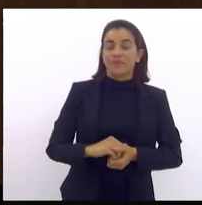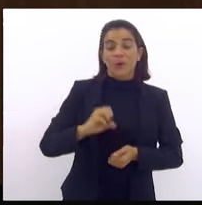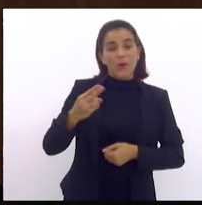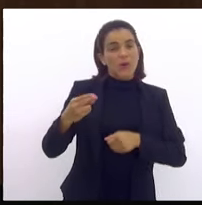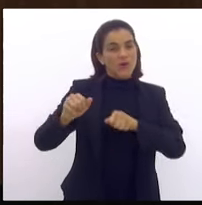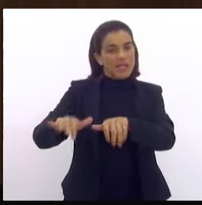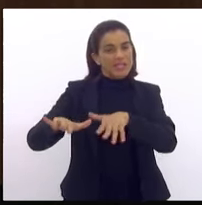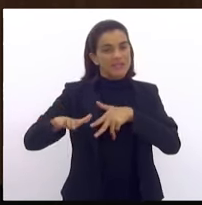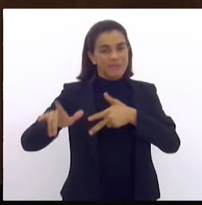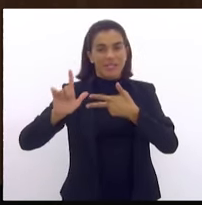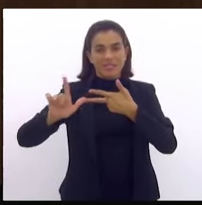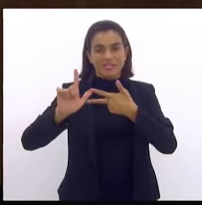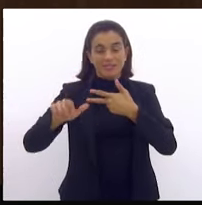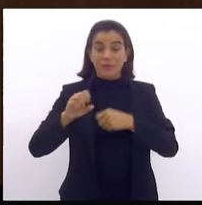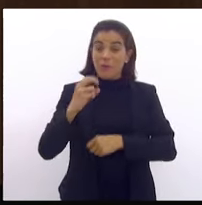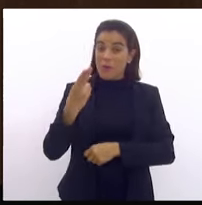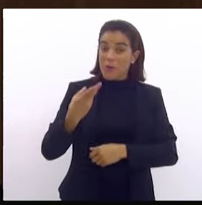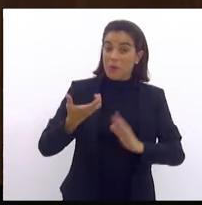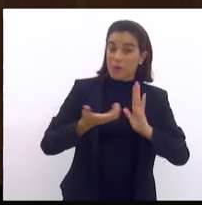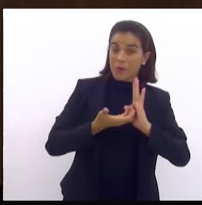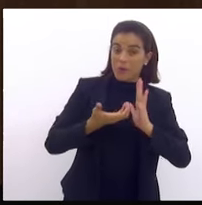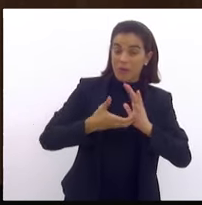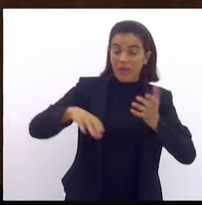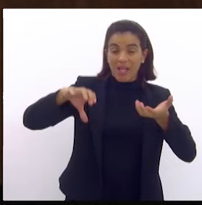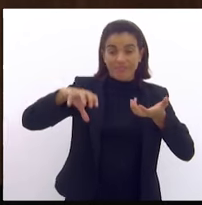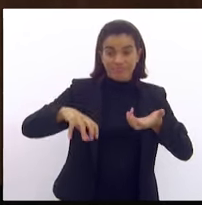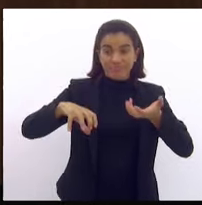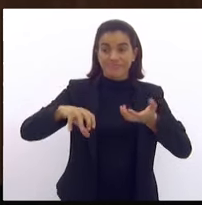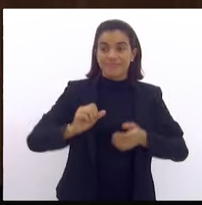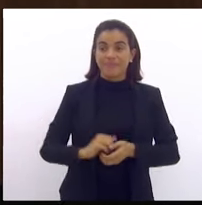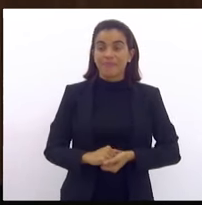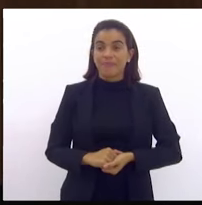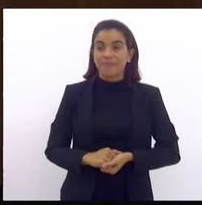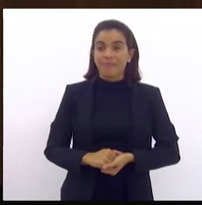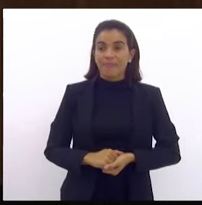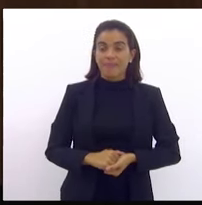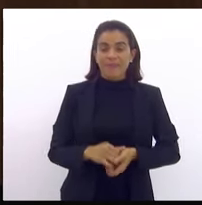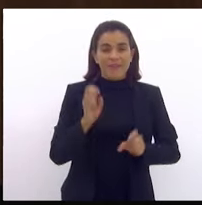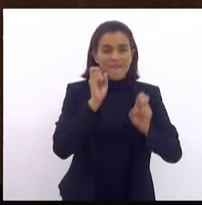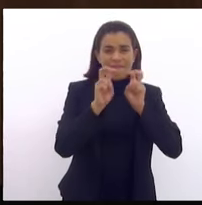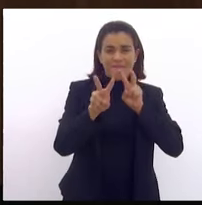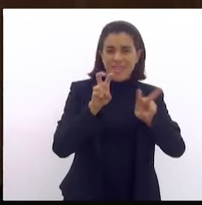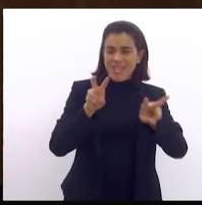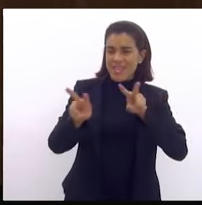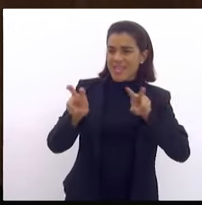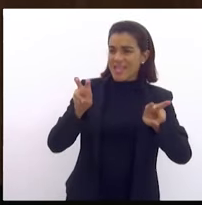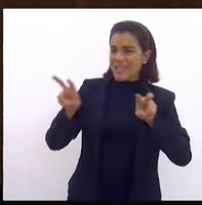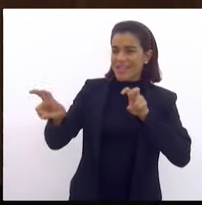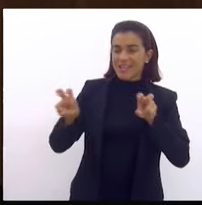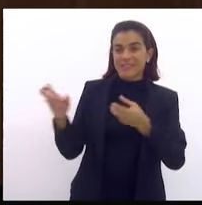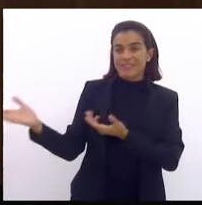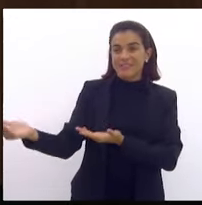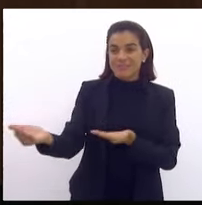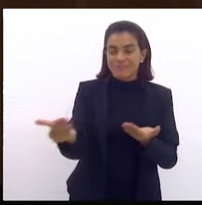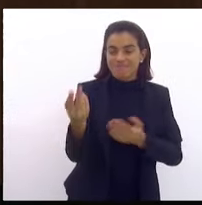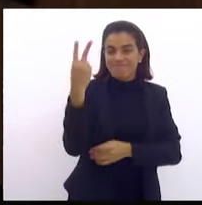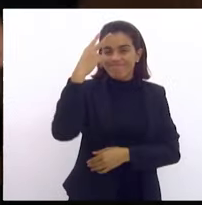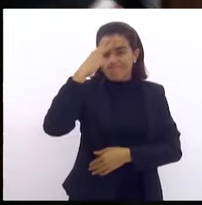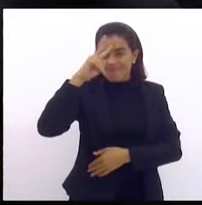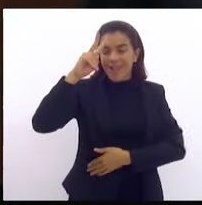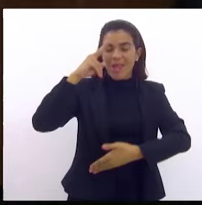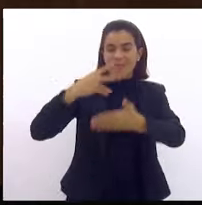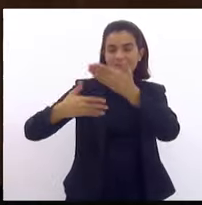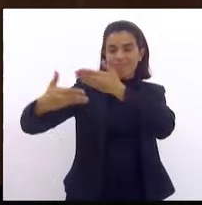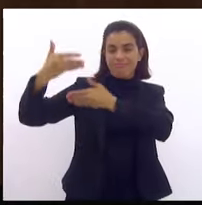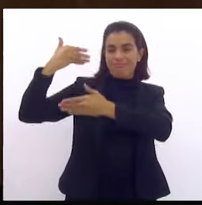Assembleia Legislativa, do Congresso Nacional. E eu vendo essa juventude, lembro que